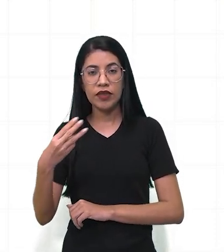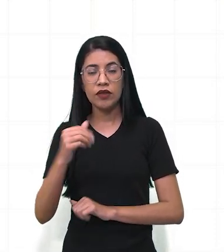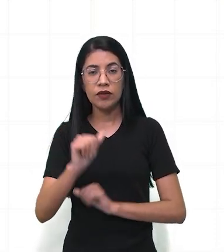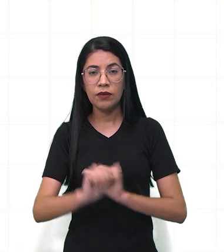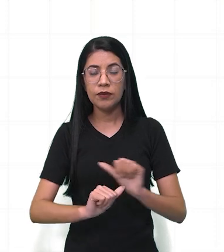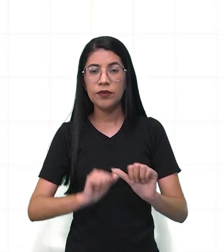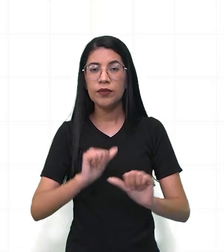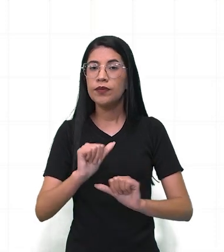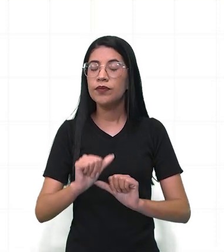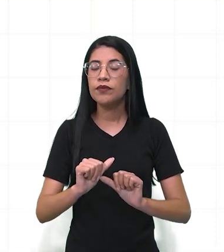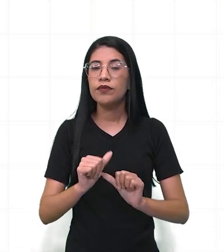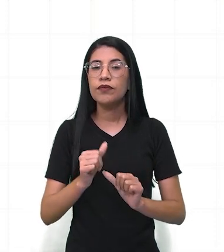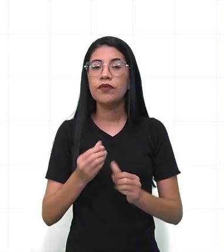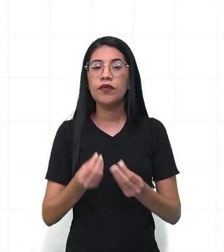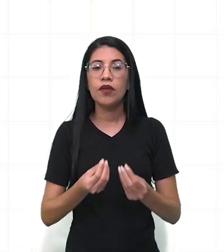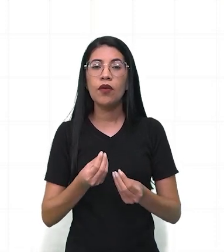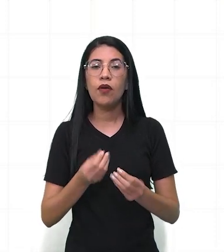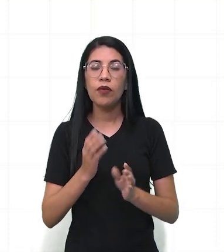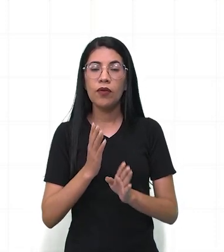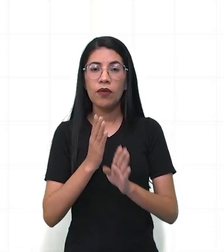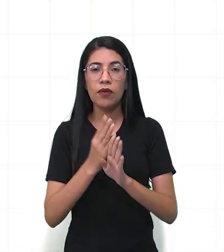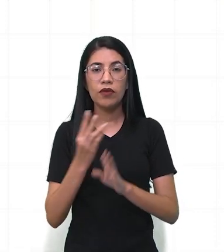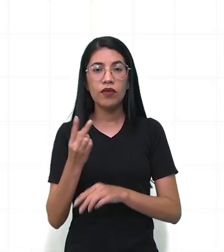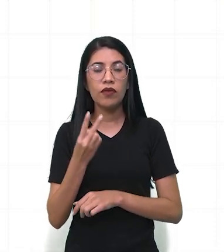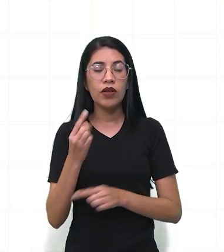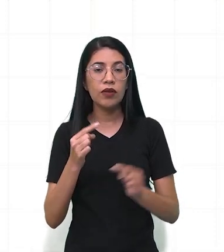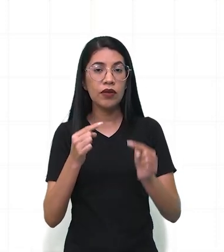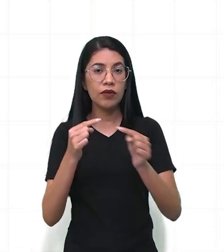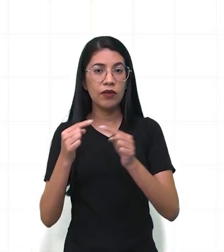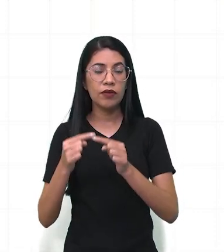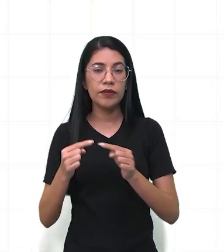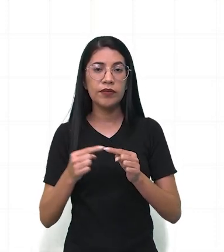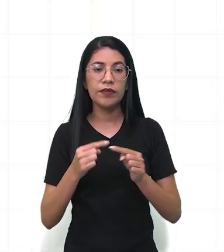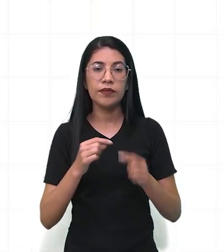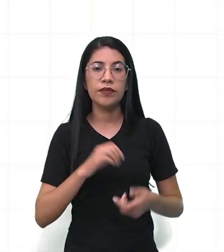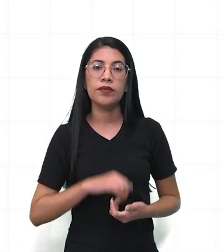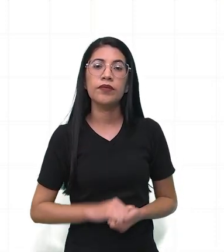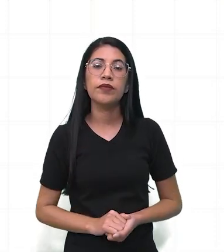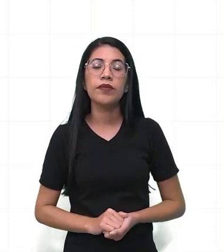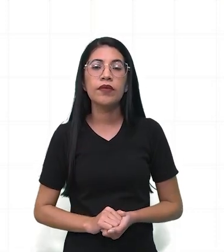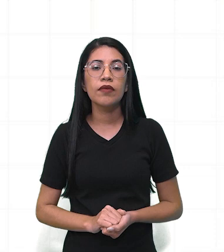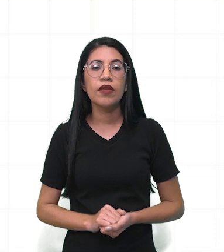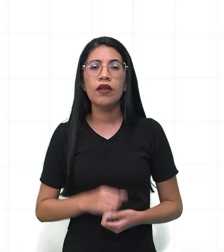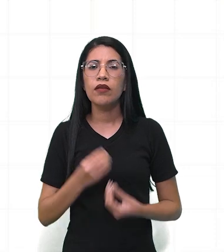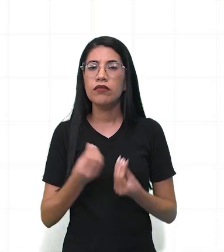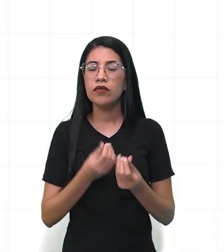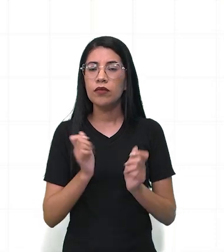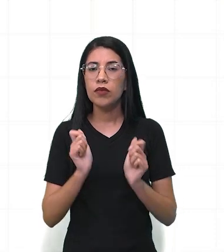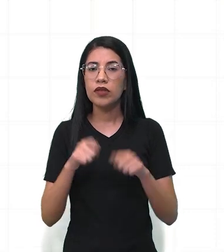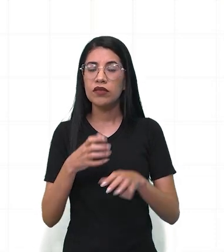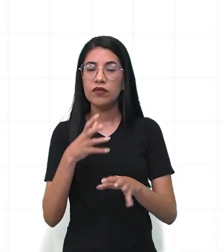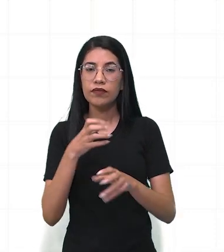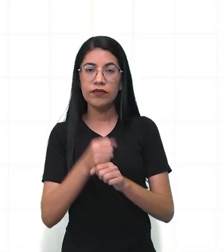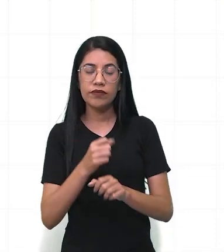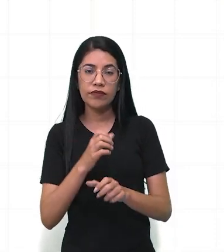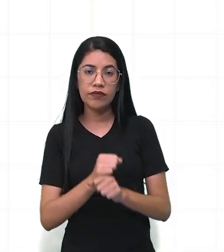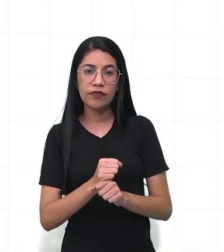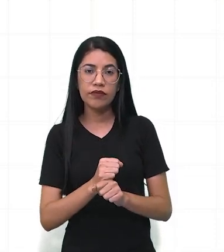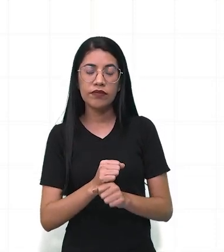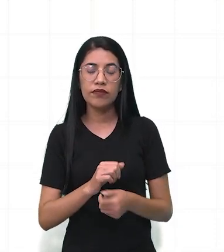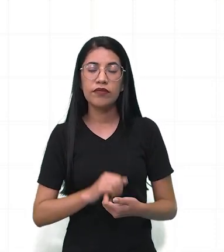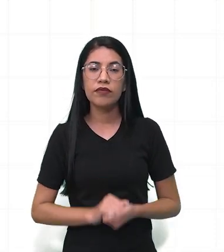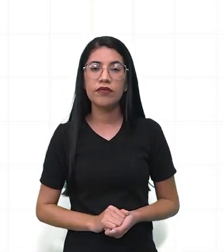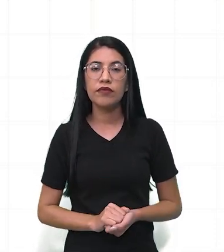agora quanto que corresponde, certo? E como que eu faço isso? Eu faço isso, então já sei que